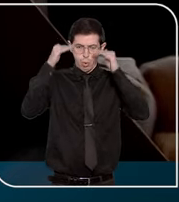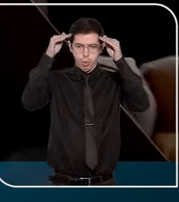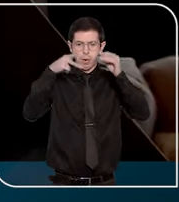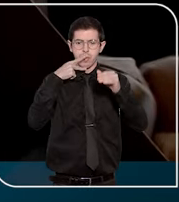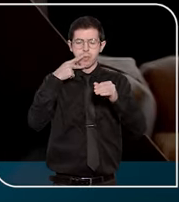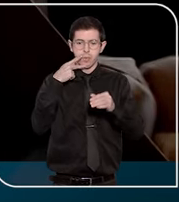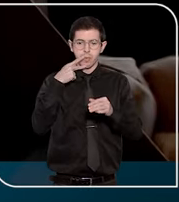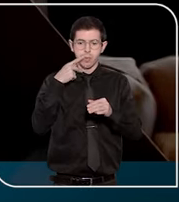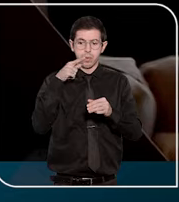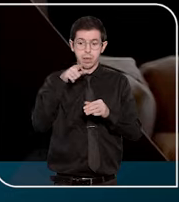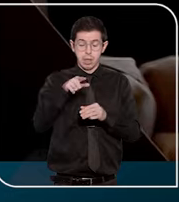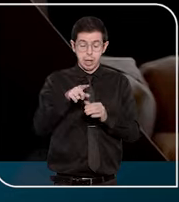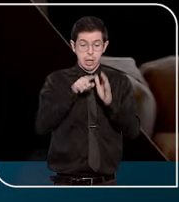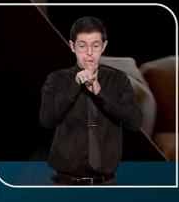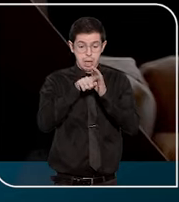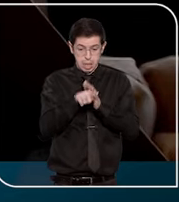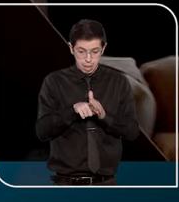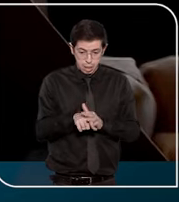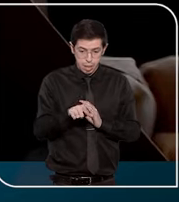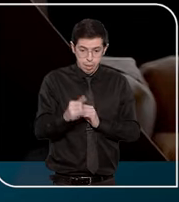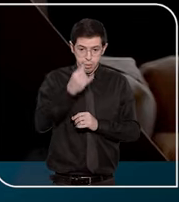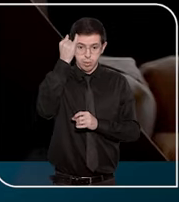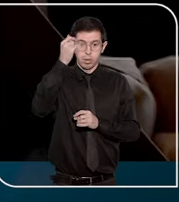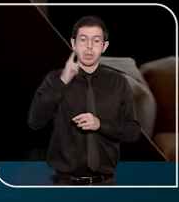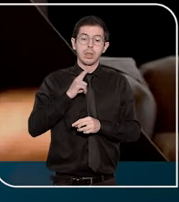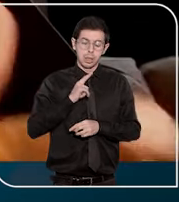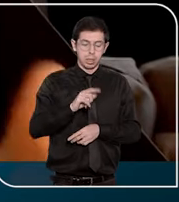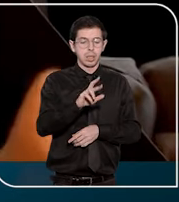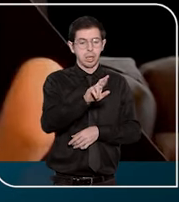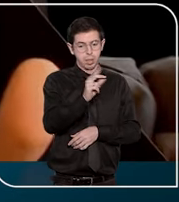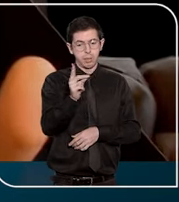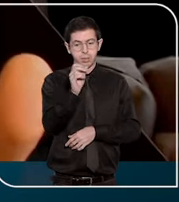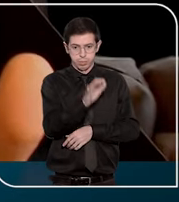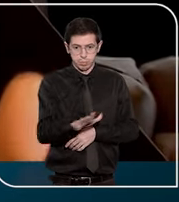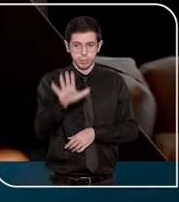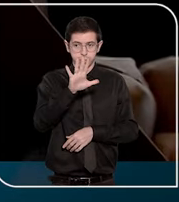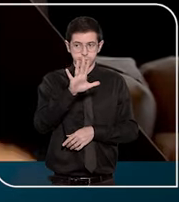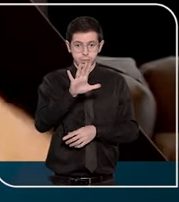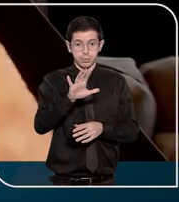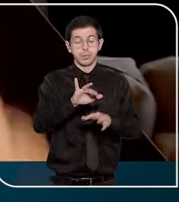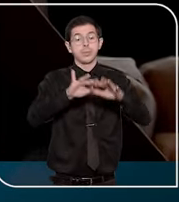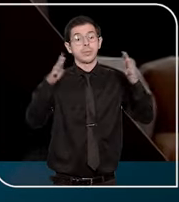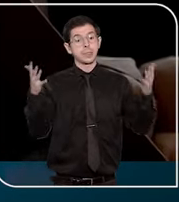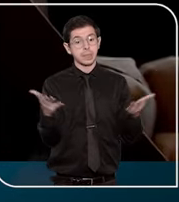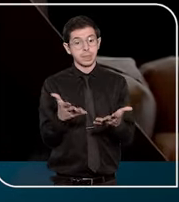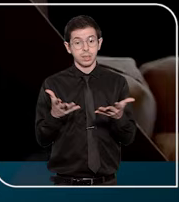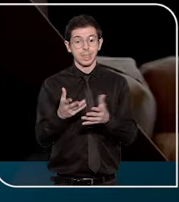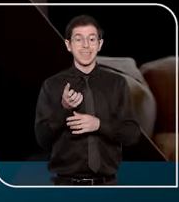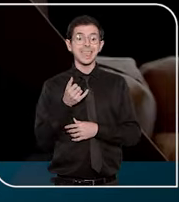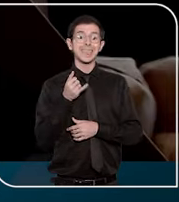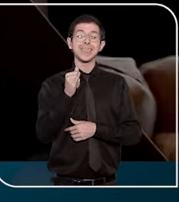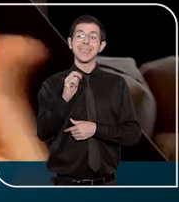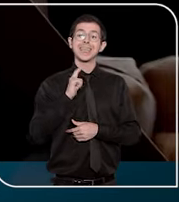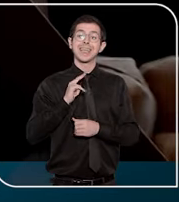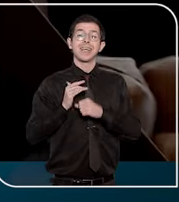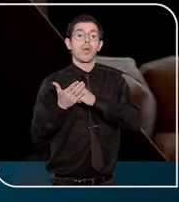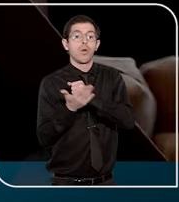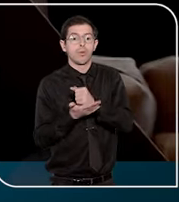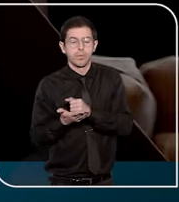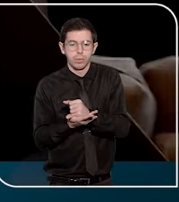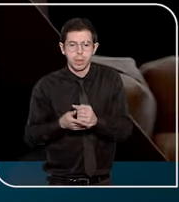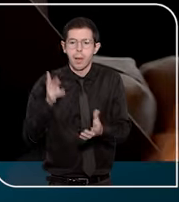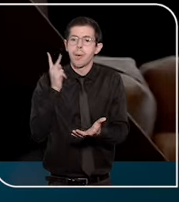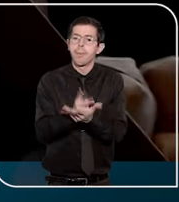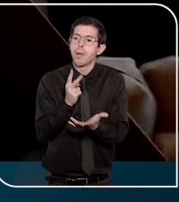decisões é importante demais, tem repercussão geral. Agora, se existe uma fundamentação, mesmo que você